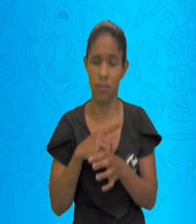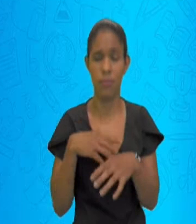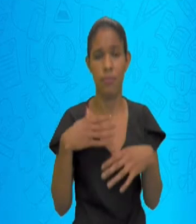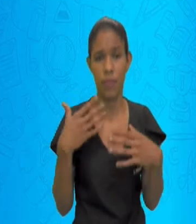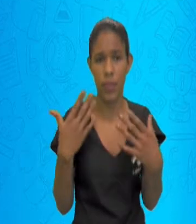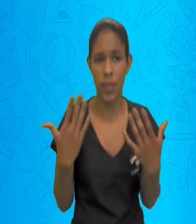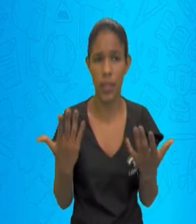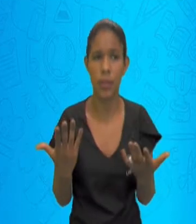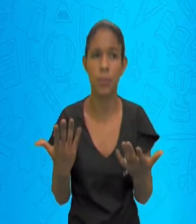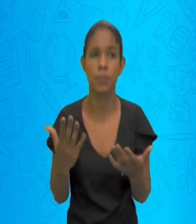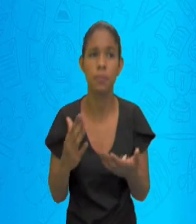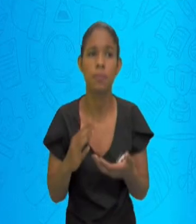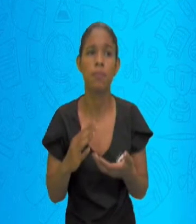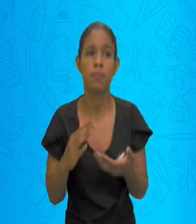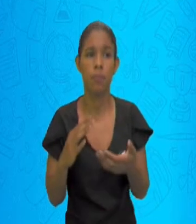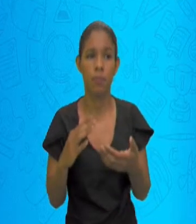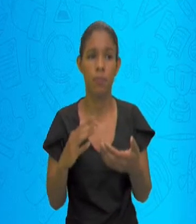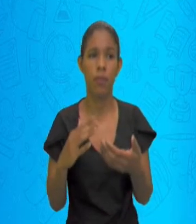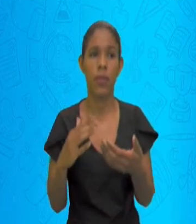de Corocó.